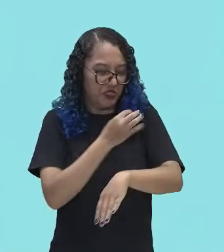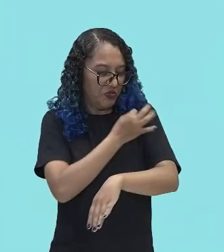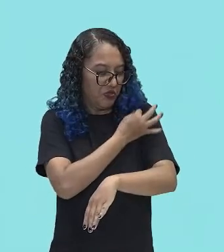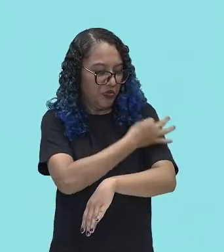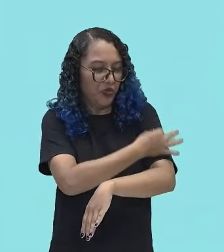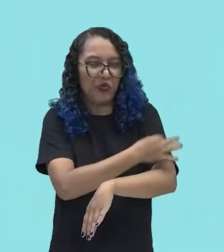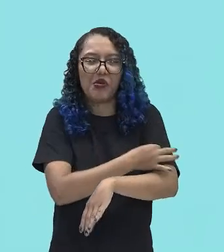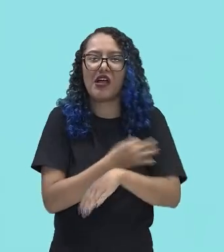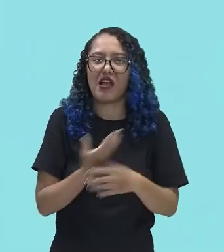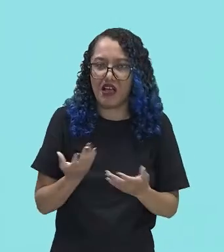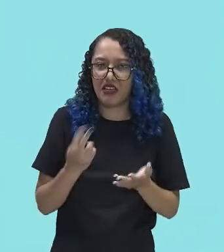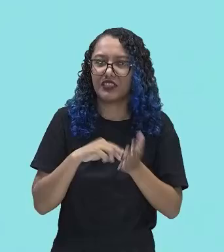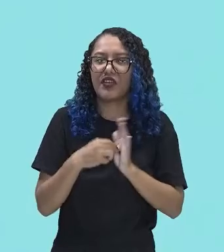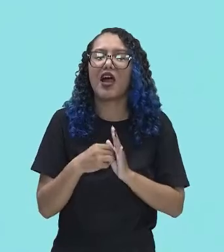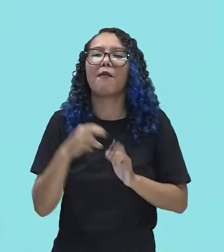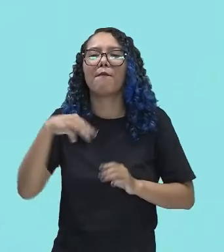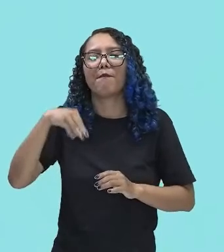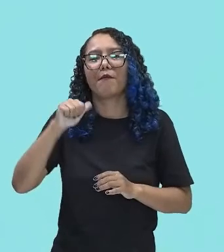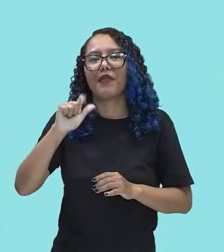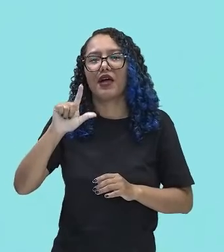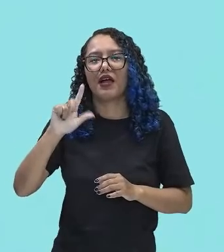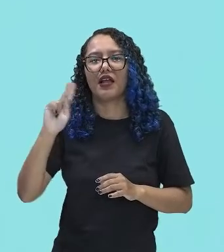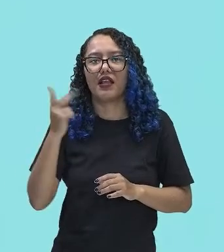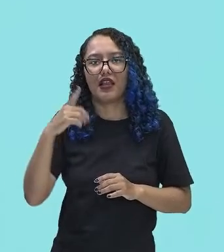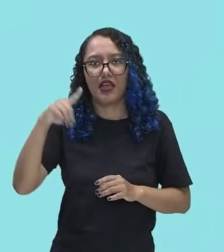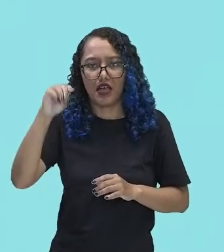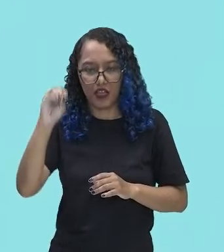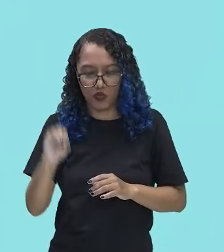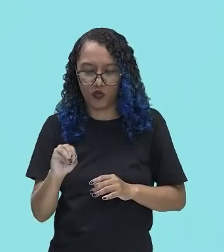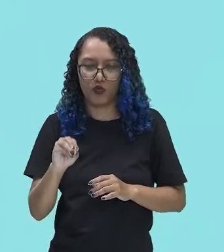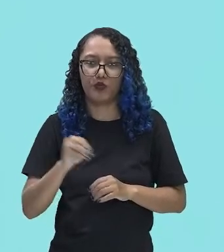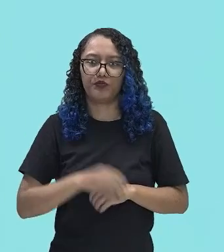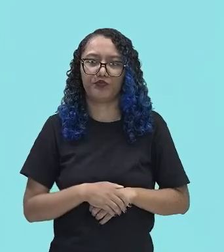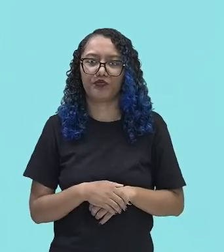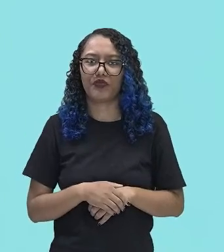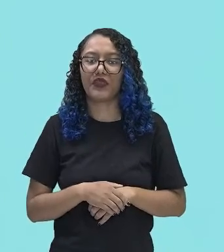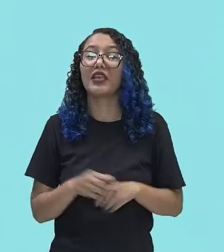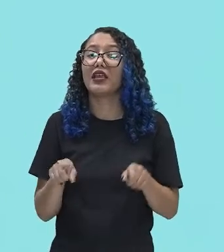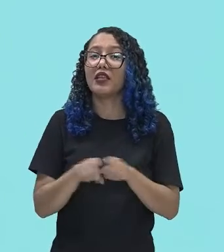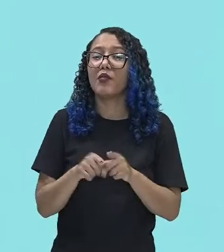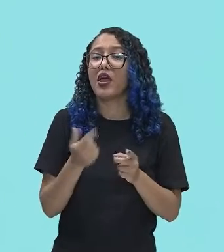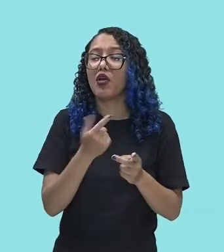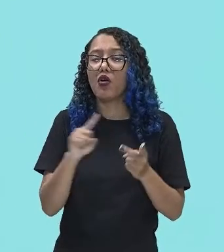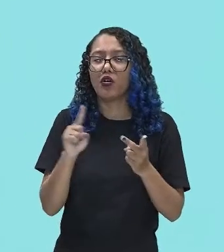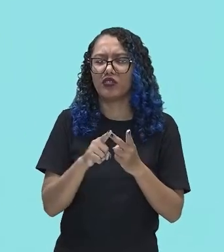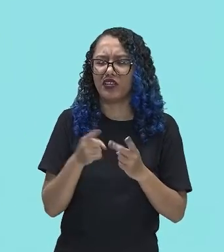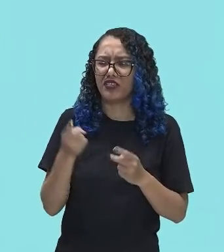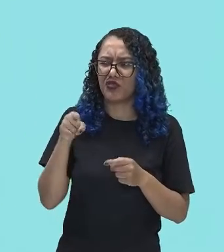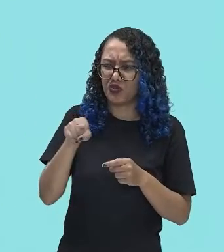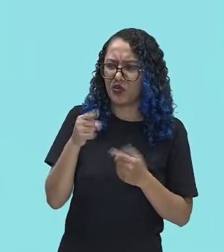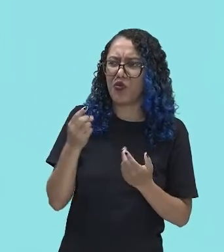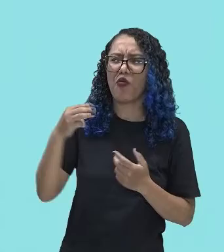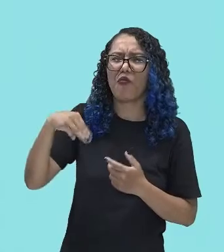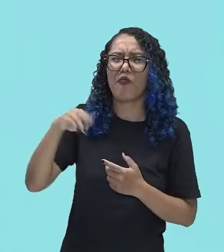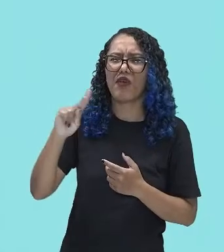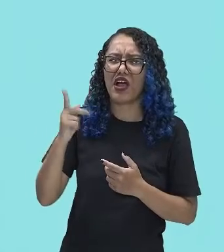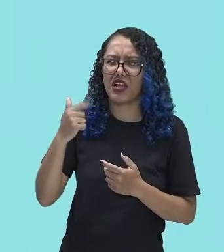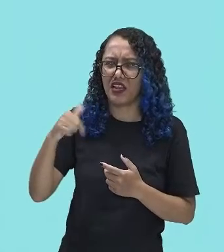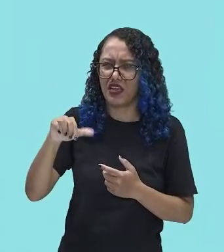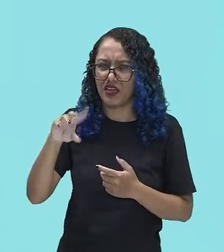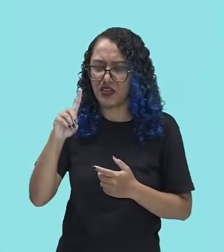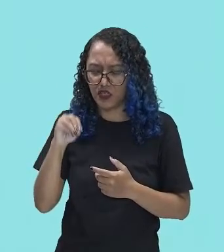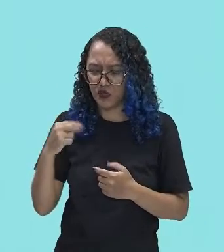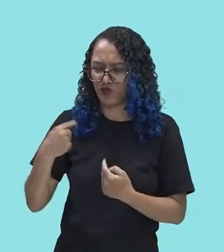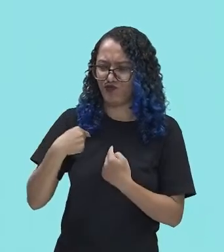todo malhado, né? Então, malhado era nesse sentido. Eu falei assim, tu tá me malhando, tu quer me malhar? Já se tornou também o quê? Tá